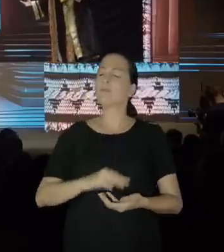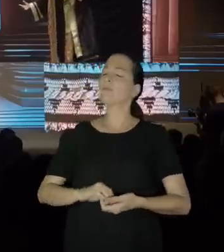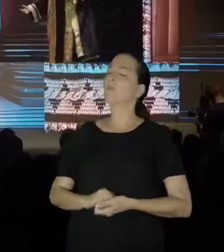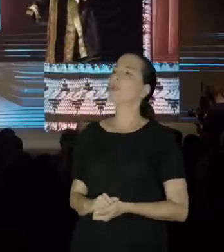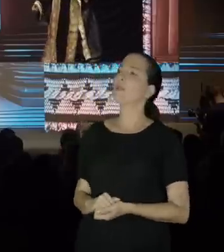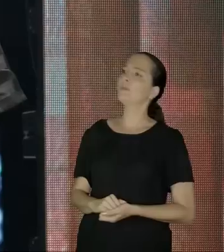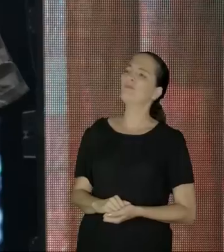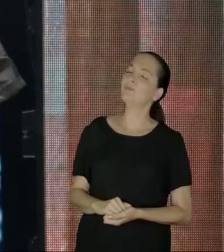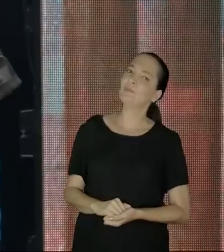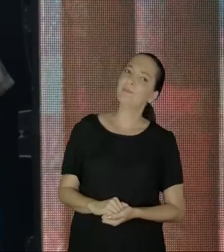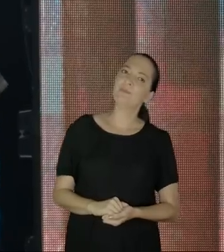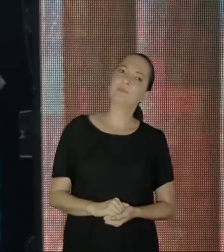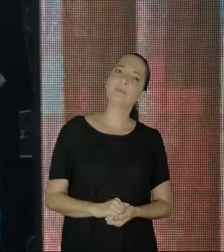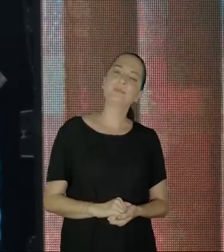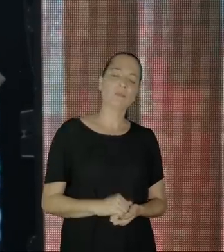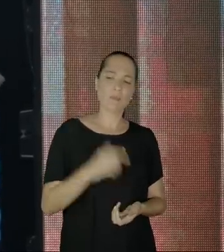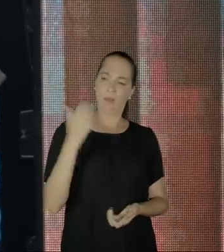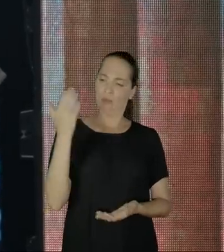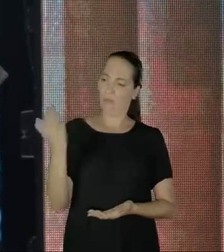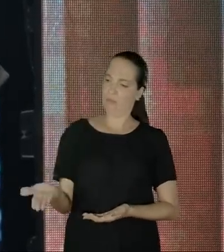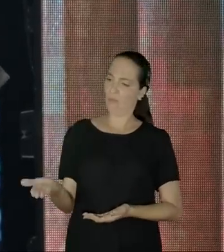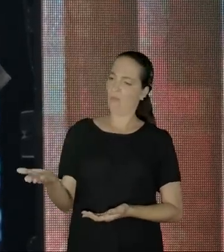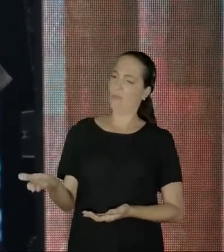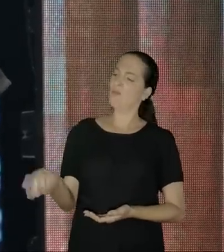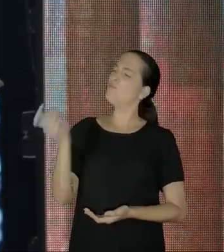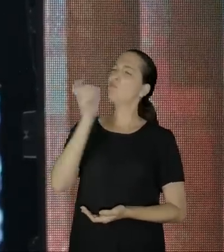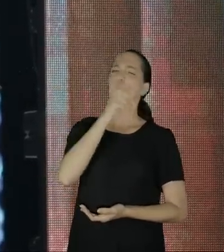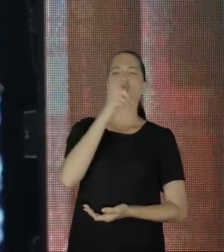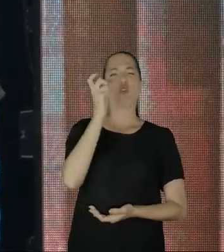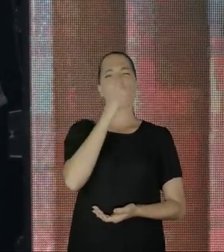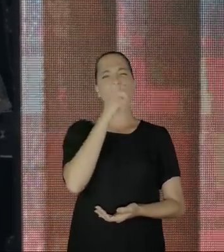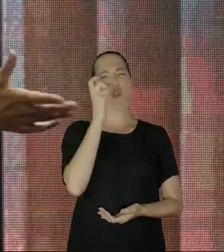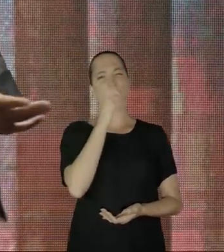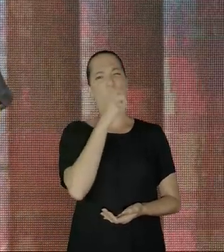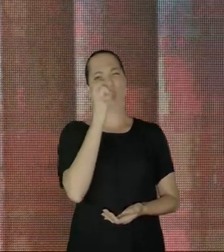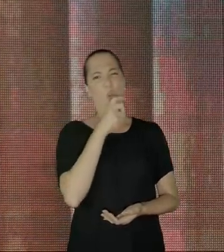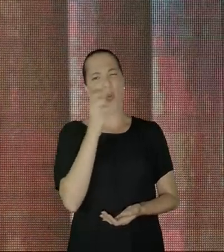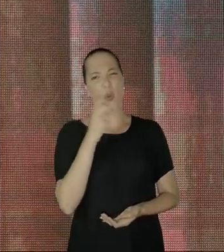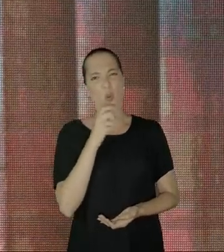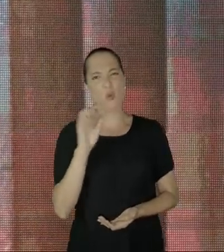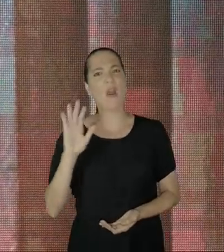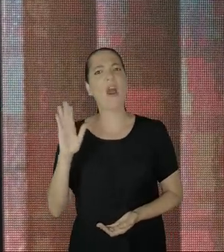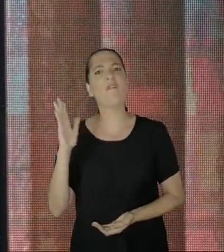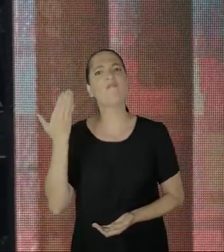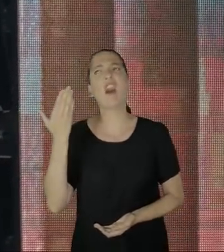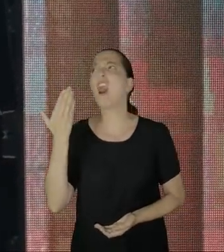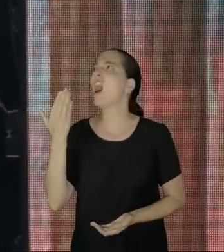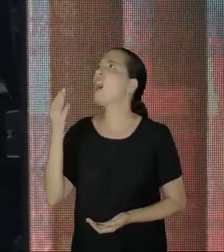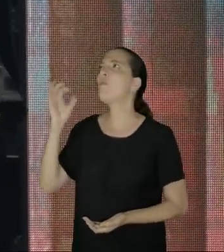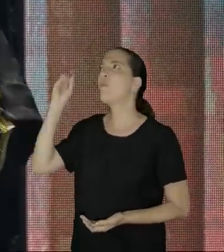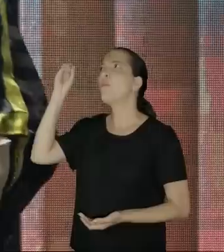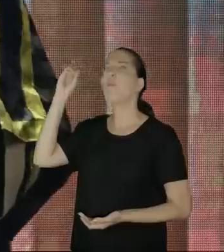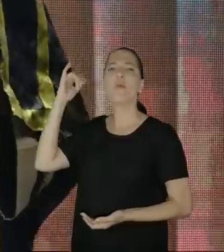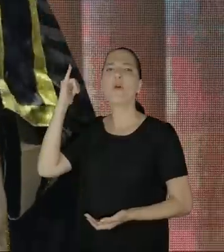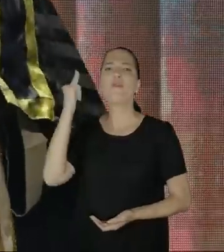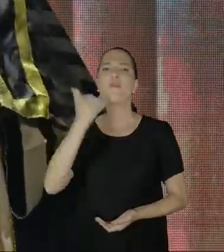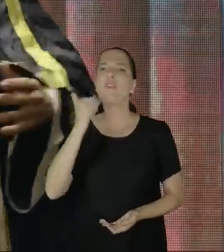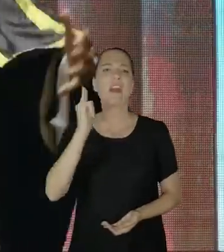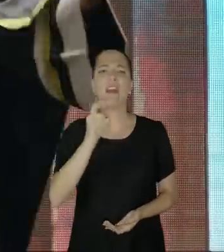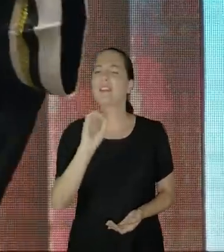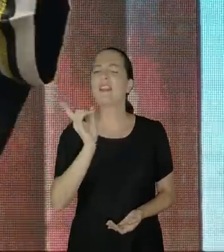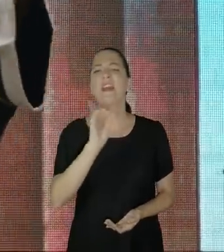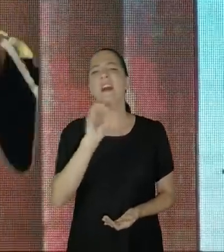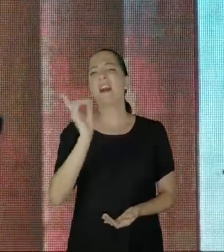Caifás, este homem é um mentiroso. Ele é um falso profeta a enganar o nosso povo. Além de estar